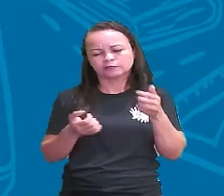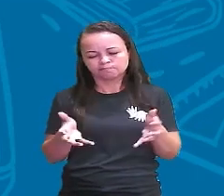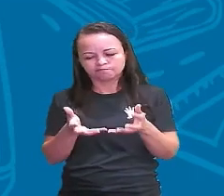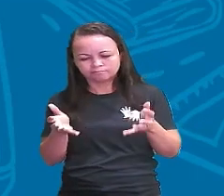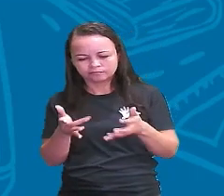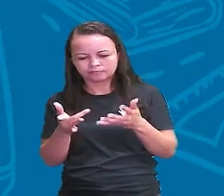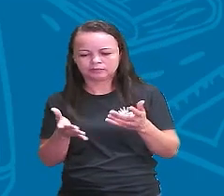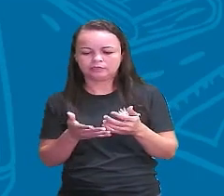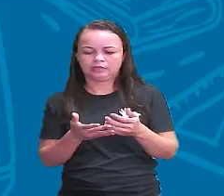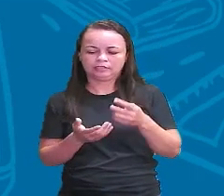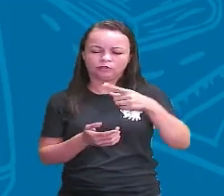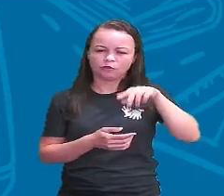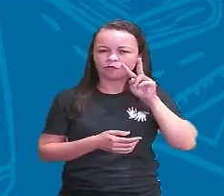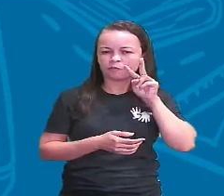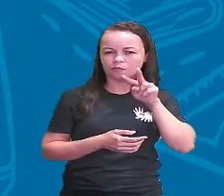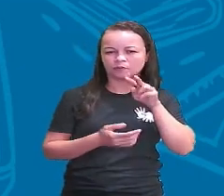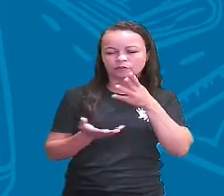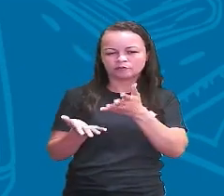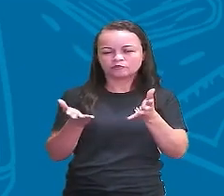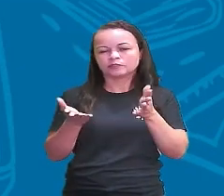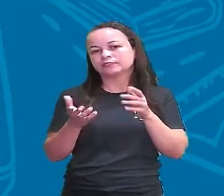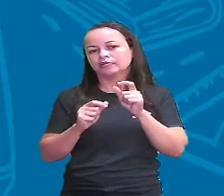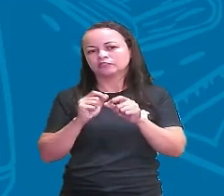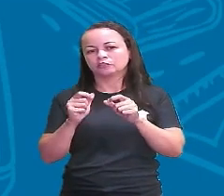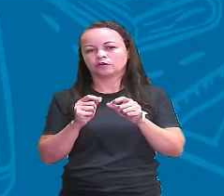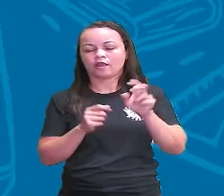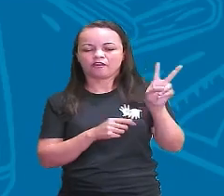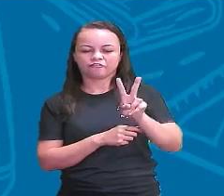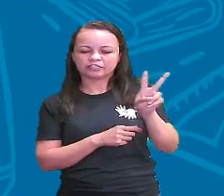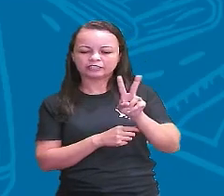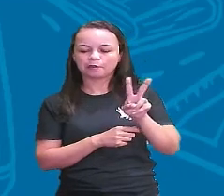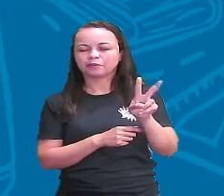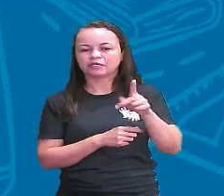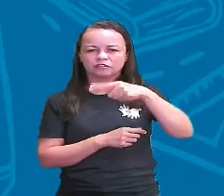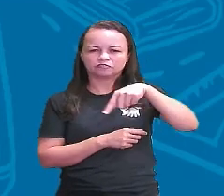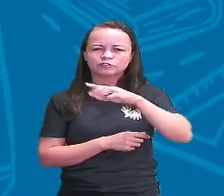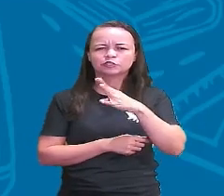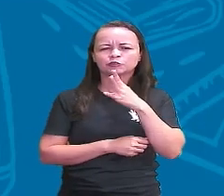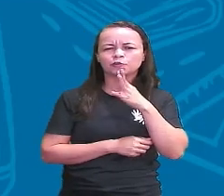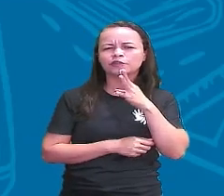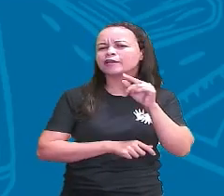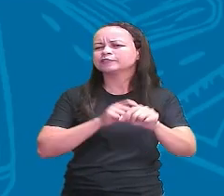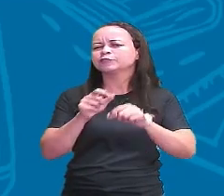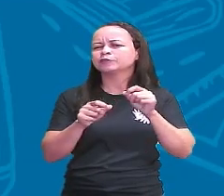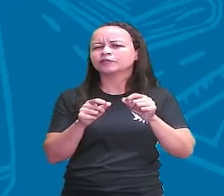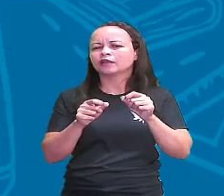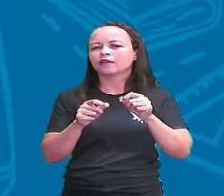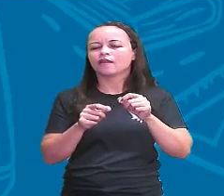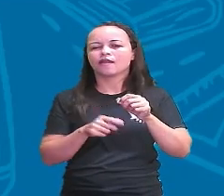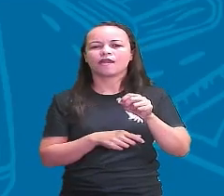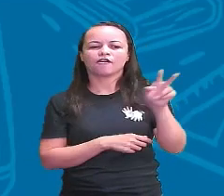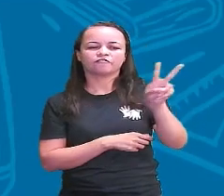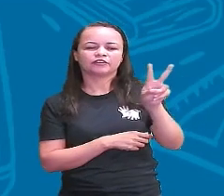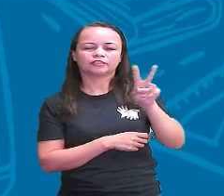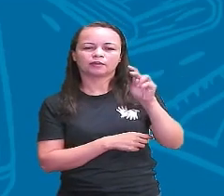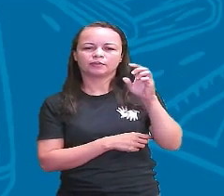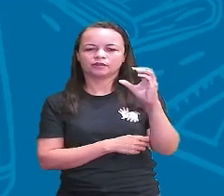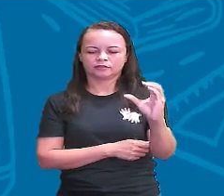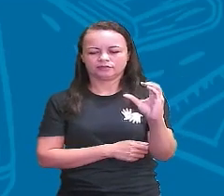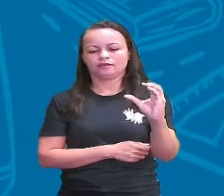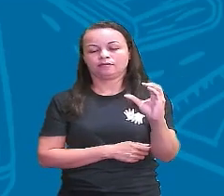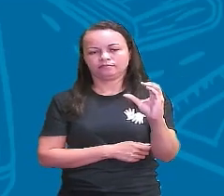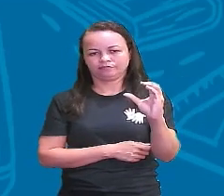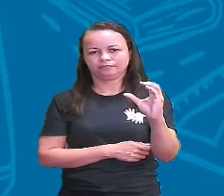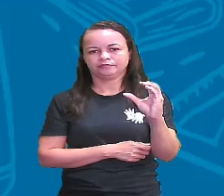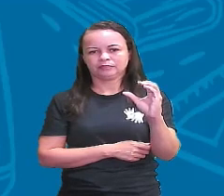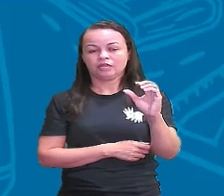fundamental que todo mundo conhece, né? Para evitar a gripe, por exemplo. A vitamina C. A vitamina C,